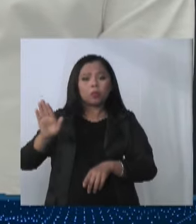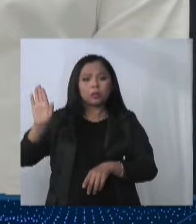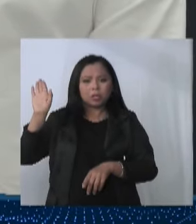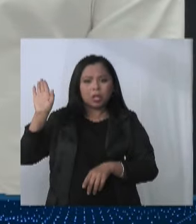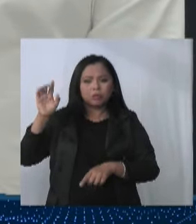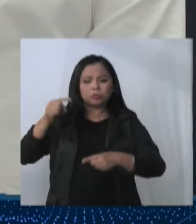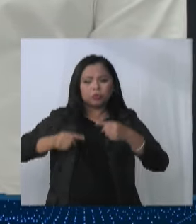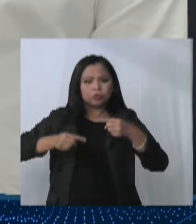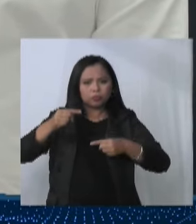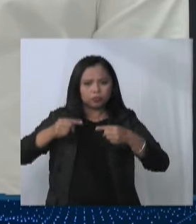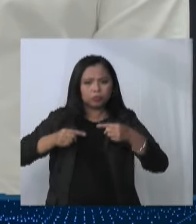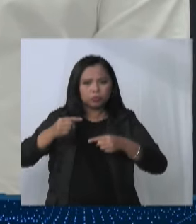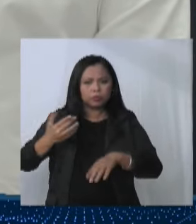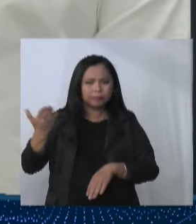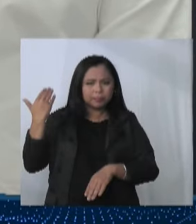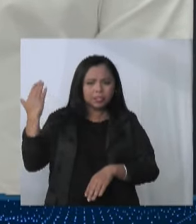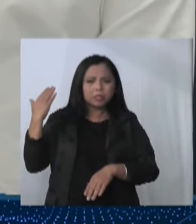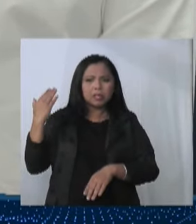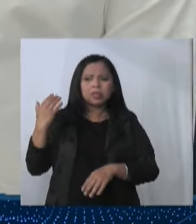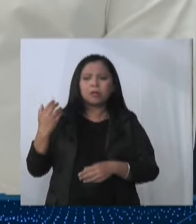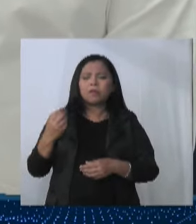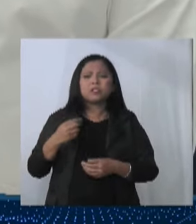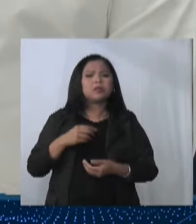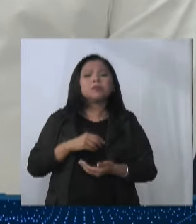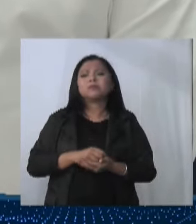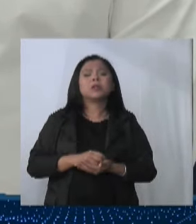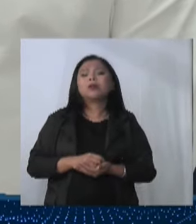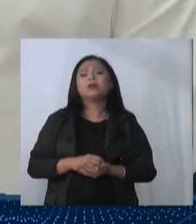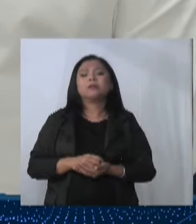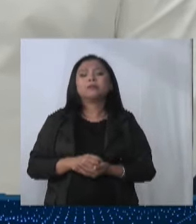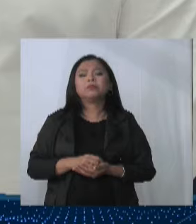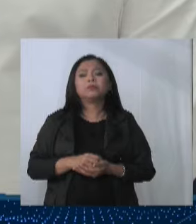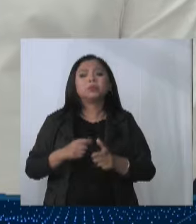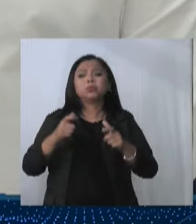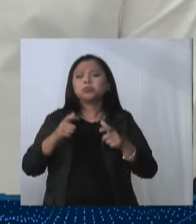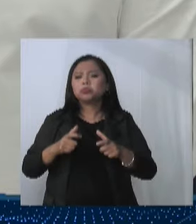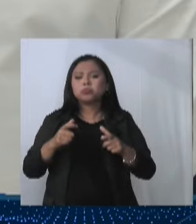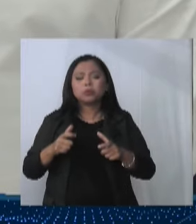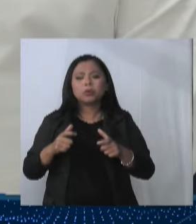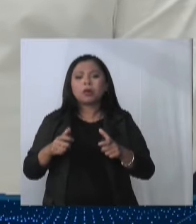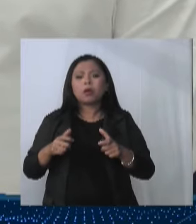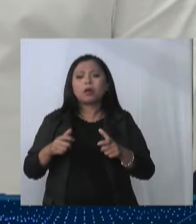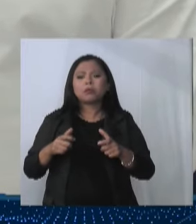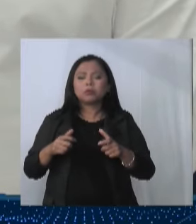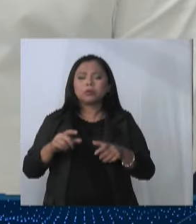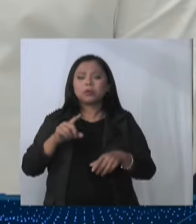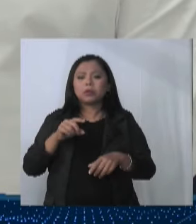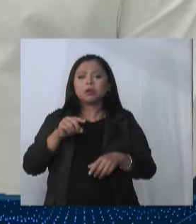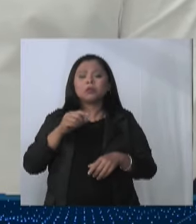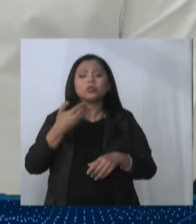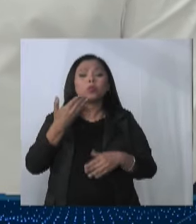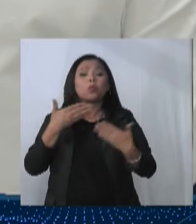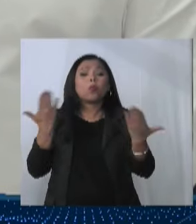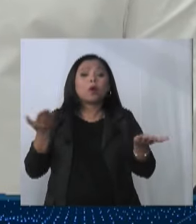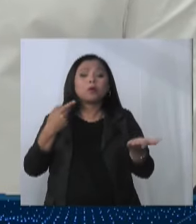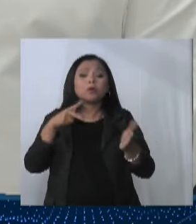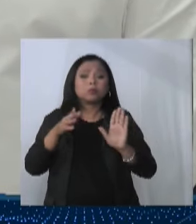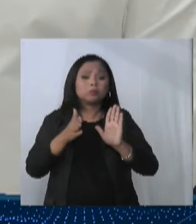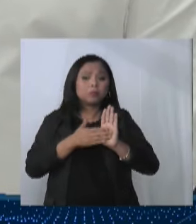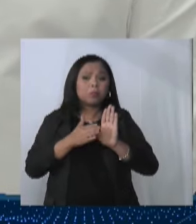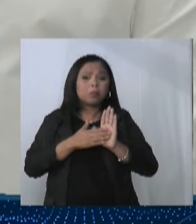aqui anteriormente, vocês têm a mesma origem, né? Que é o Ninho Tucano. Então, qual é a sua proposta de inovação?